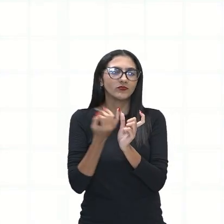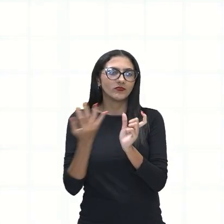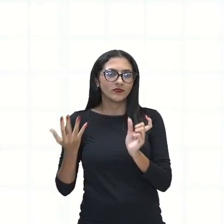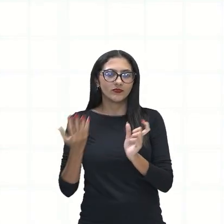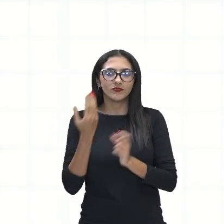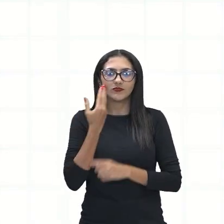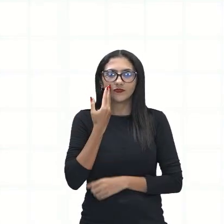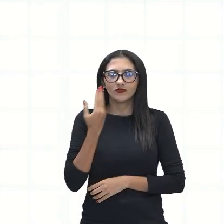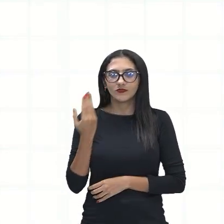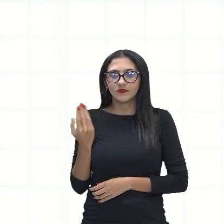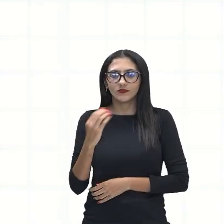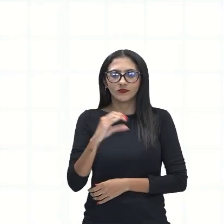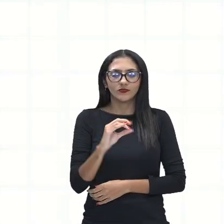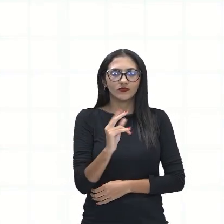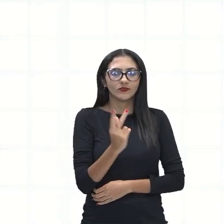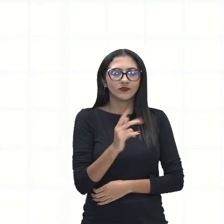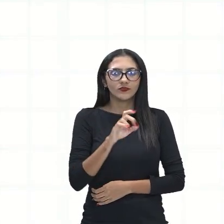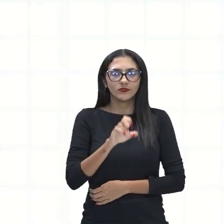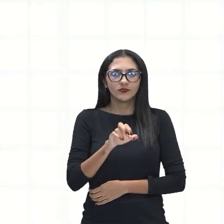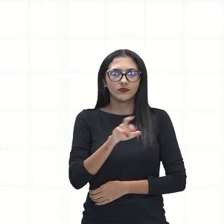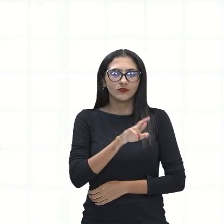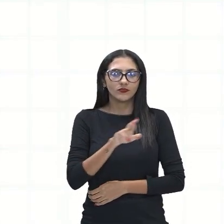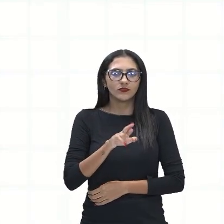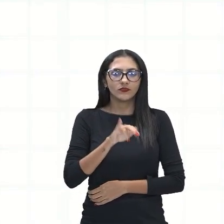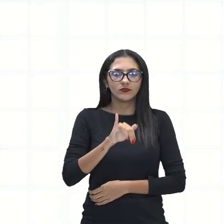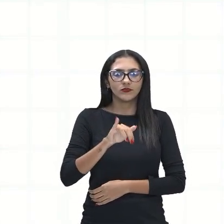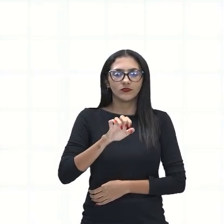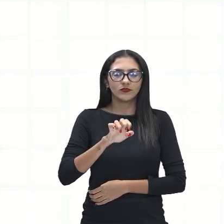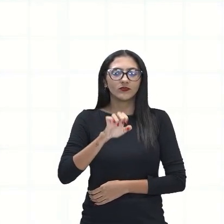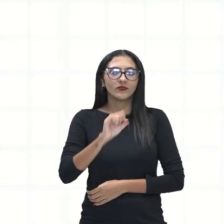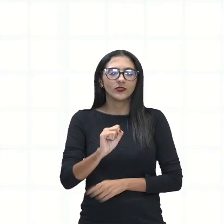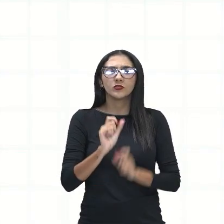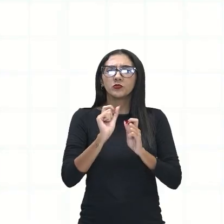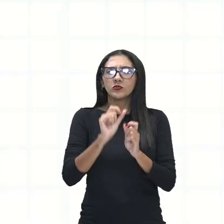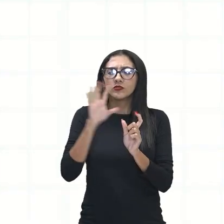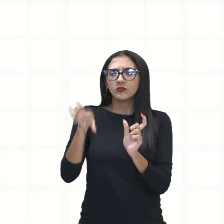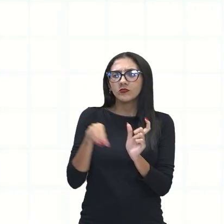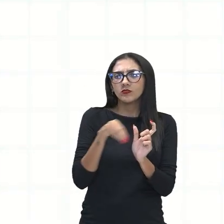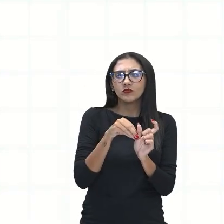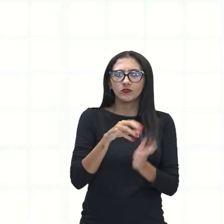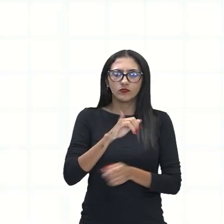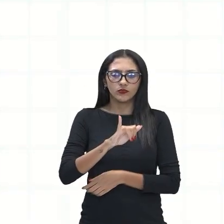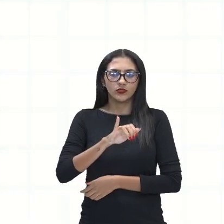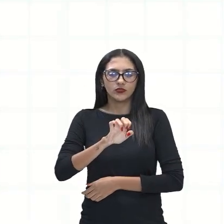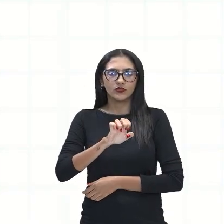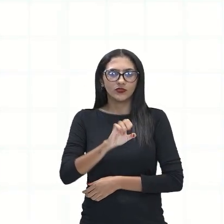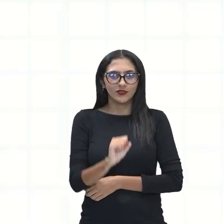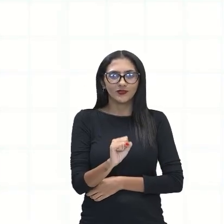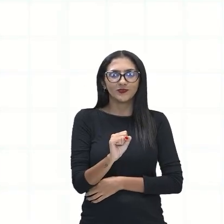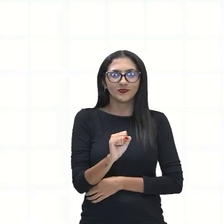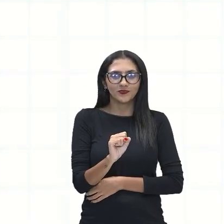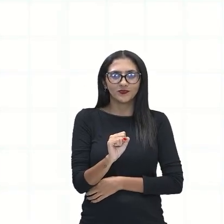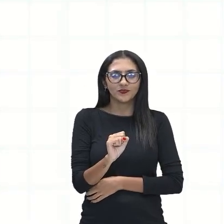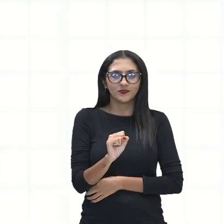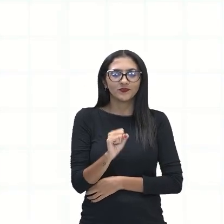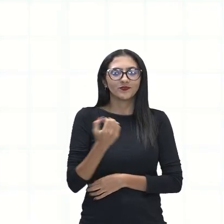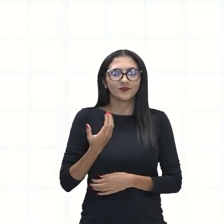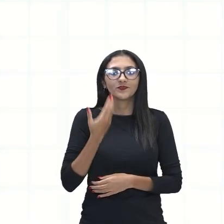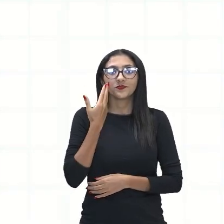cherries, 2 cherries. O que foi acrescentado aqui? O IES, tá?